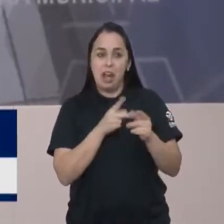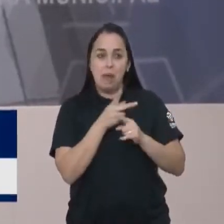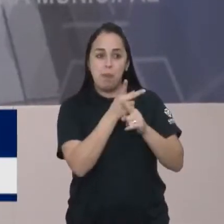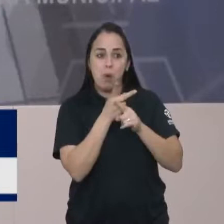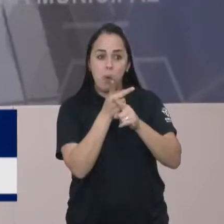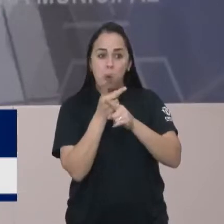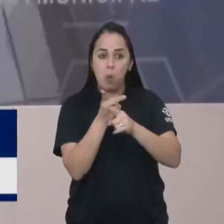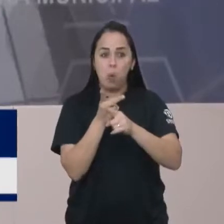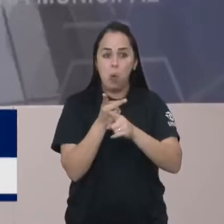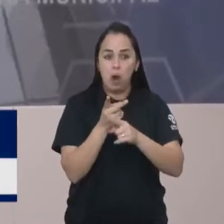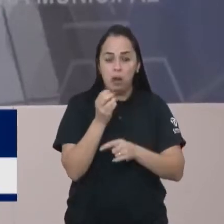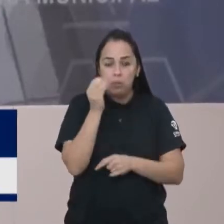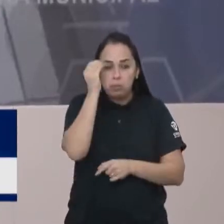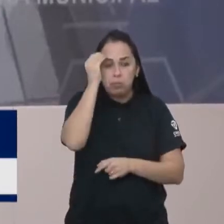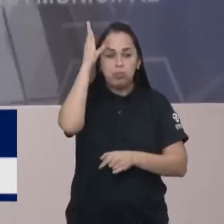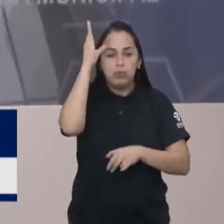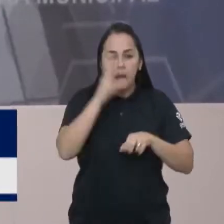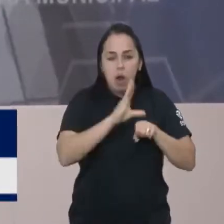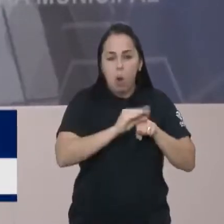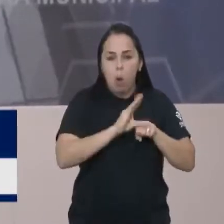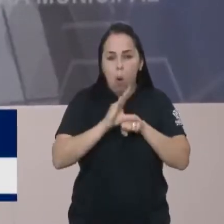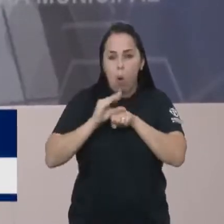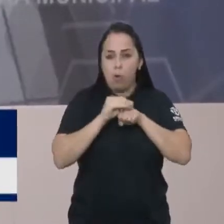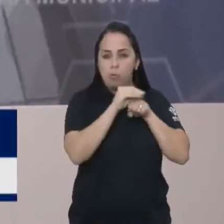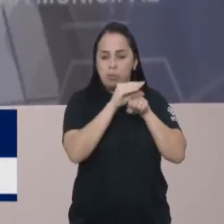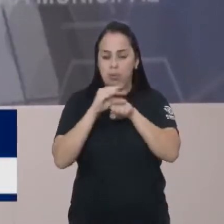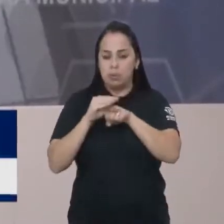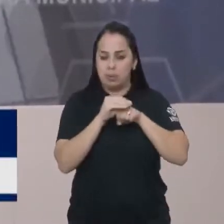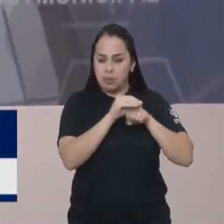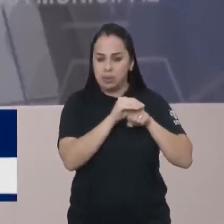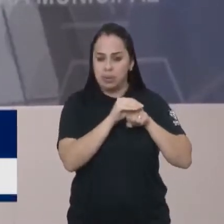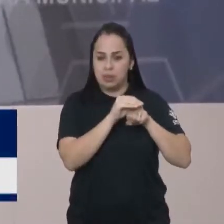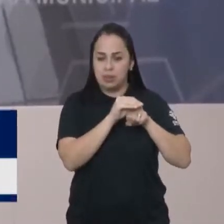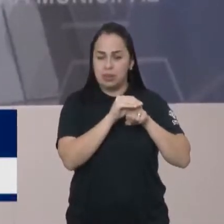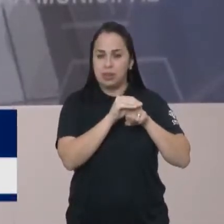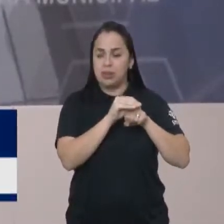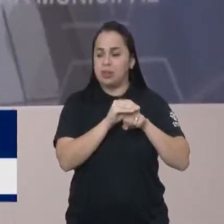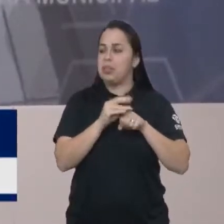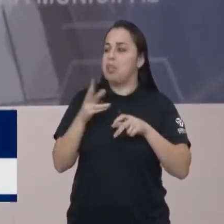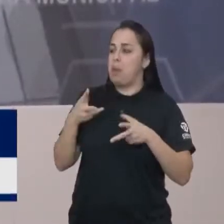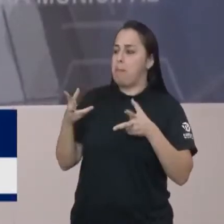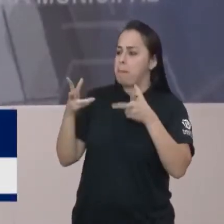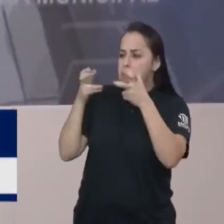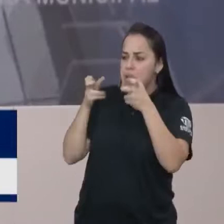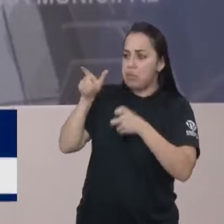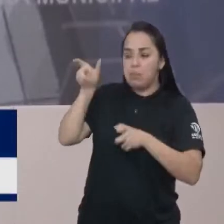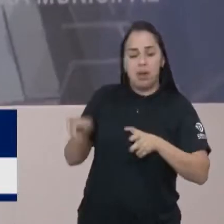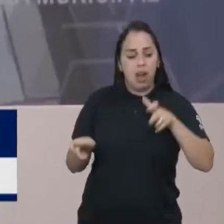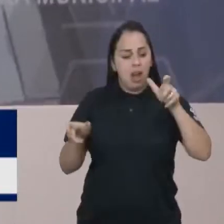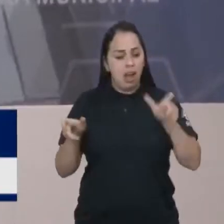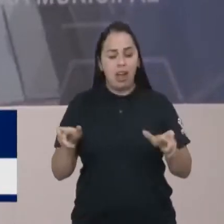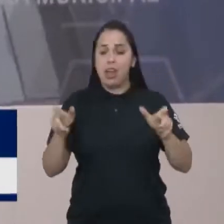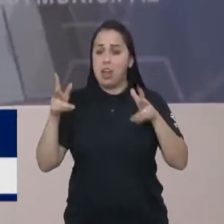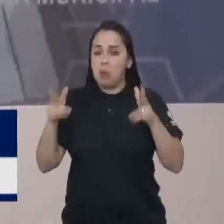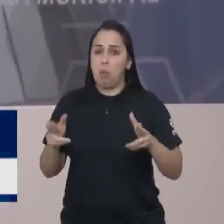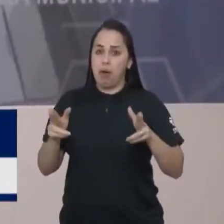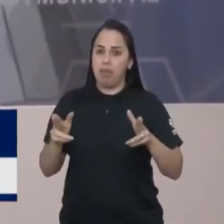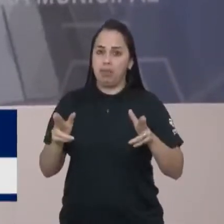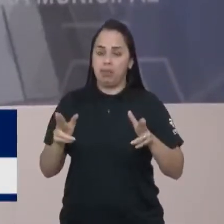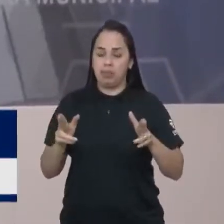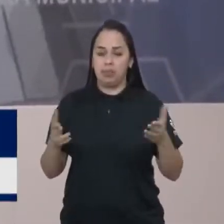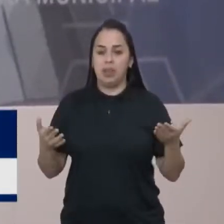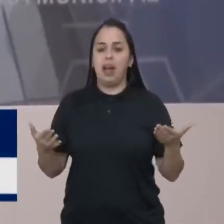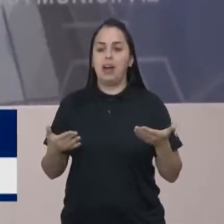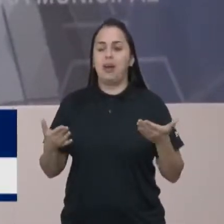saber e o bem da humanidade. Guardadas as devidas proporções, enxergo isso em você também. E para concluir, quero